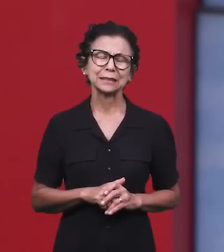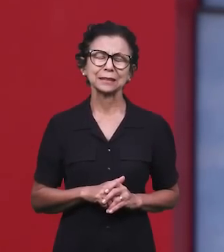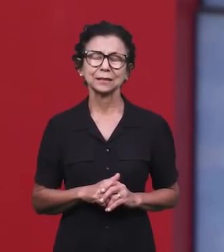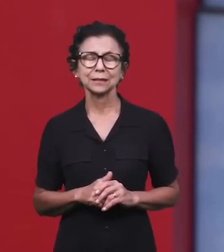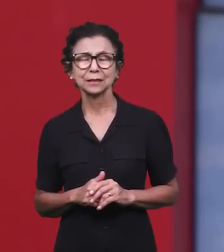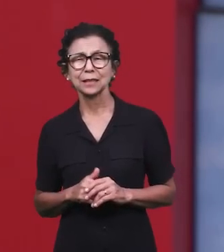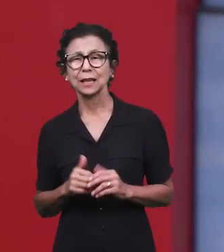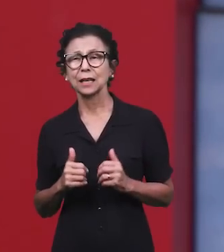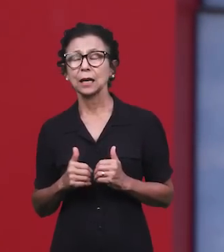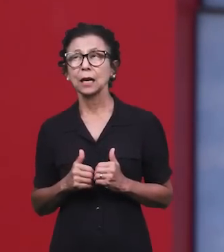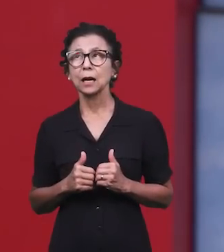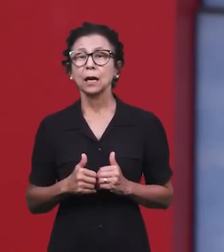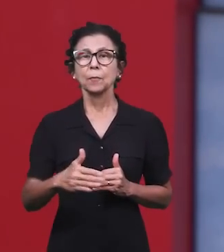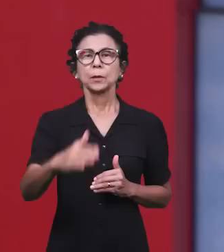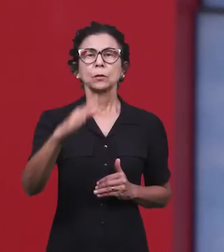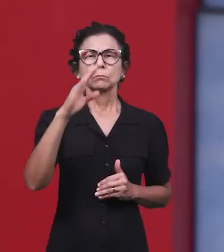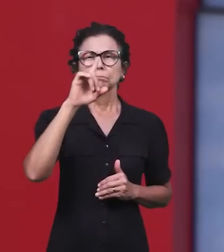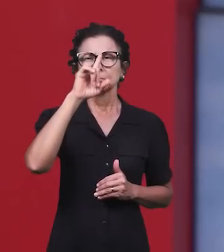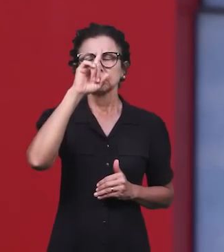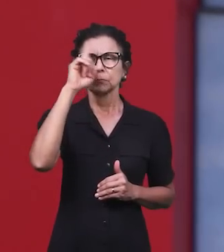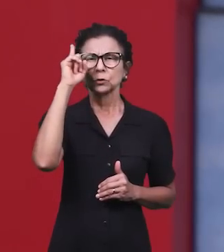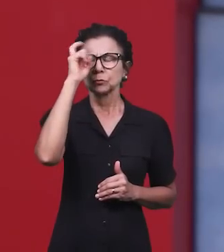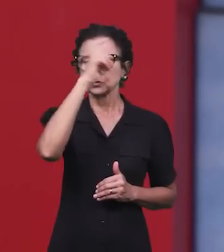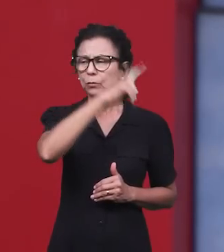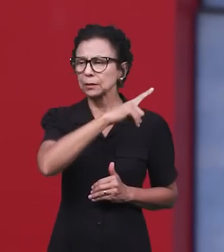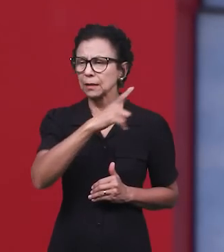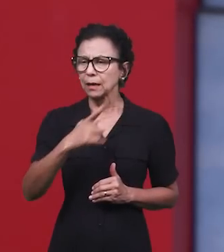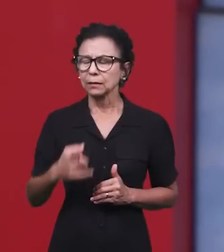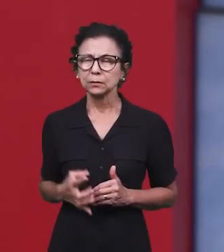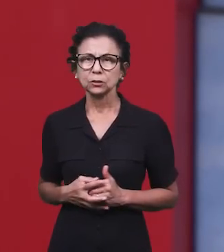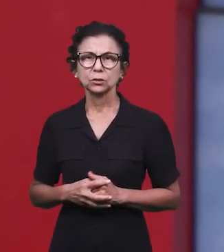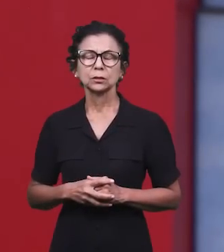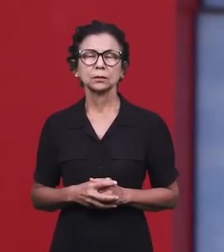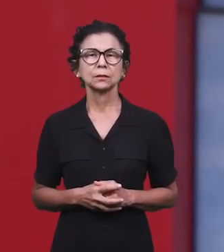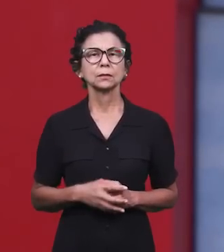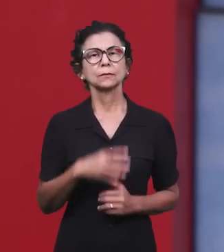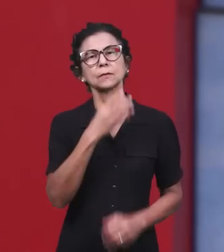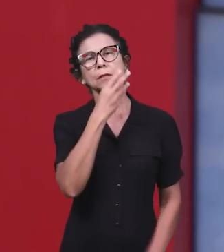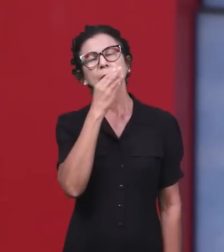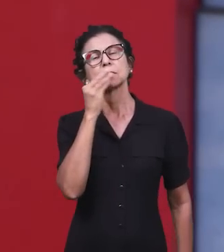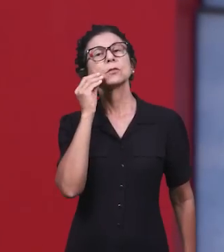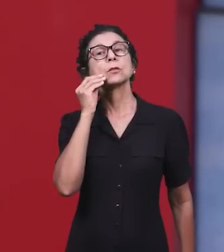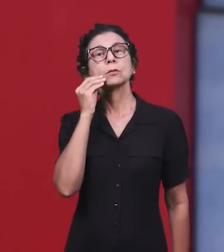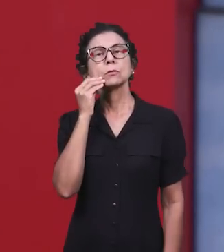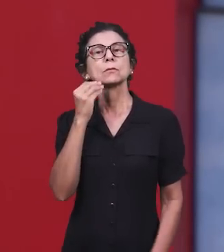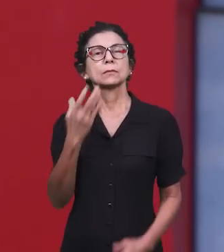você abriu uma brecha, você faz a consagração para o Senhor